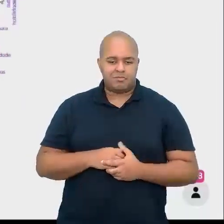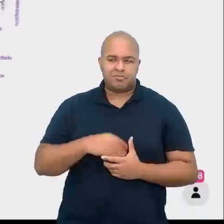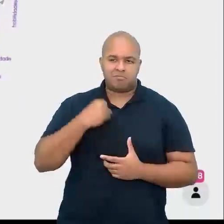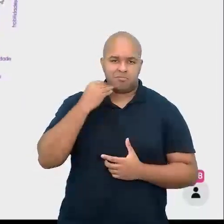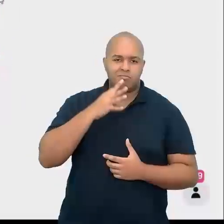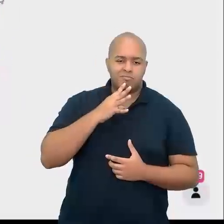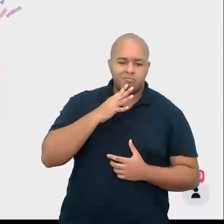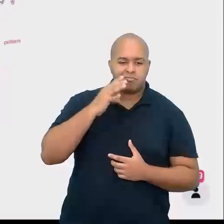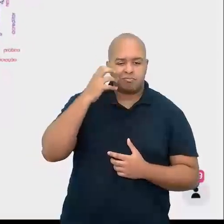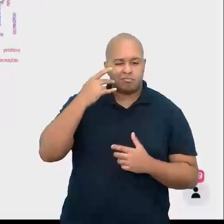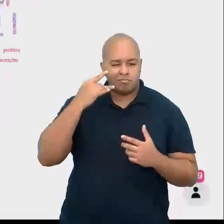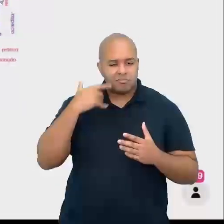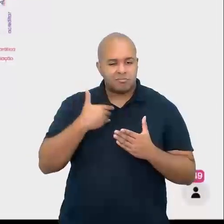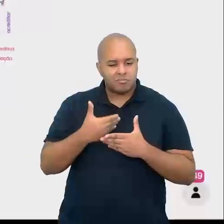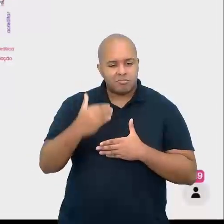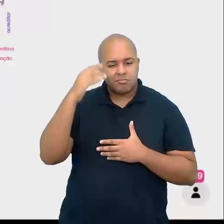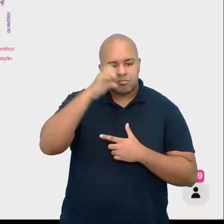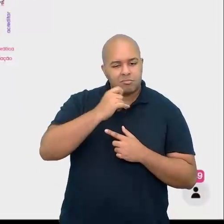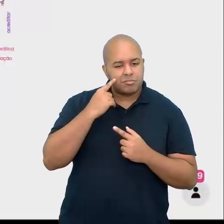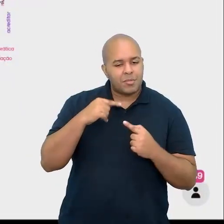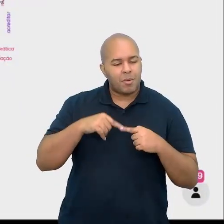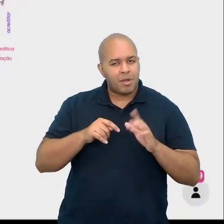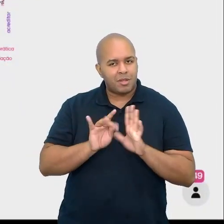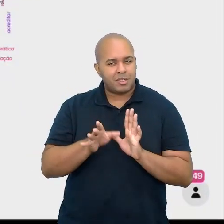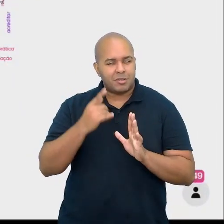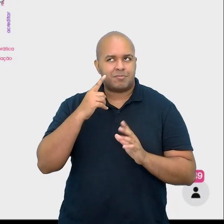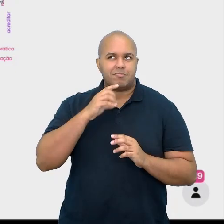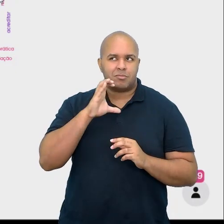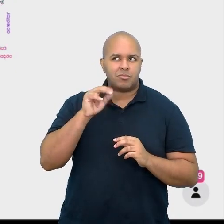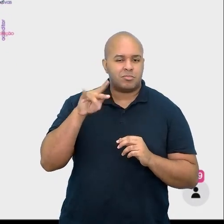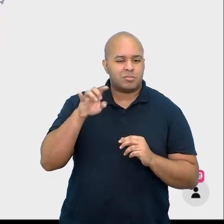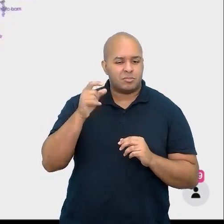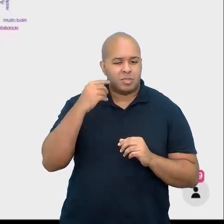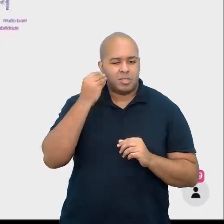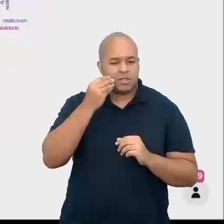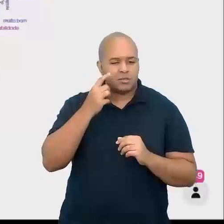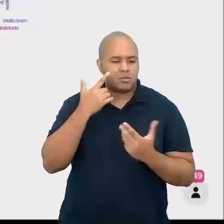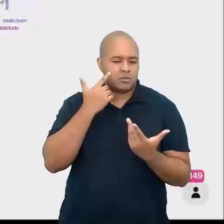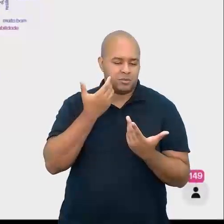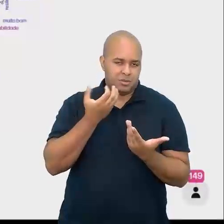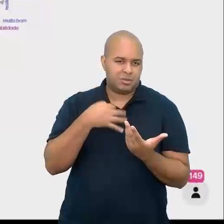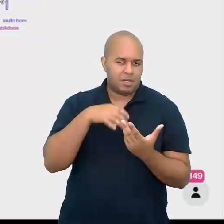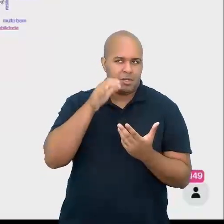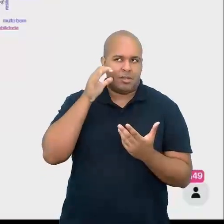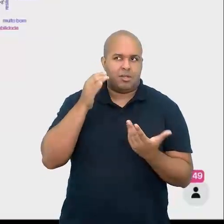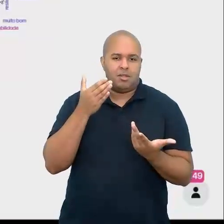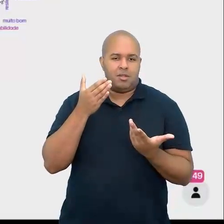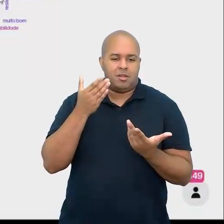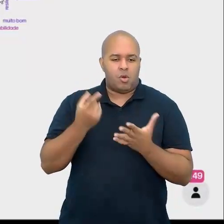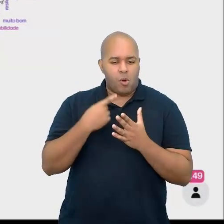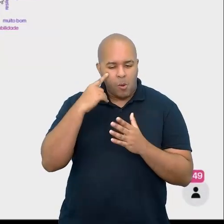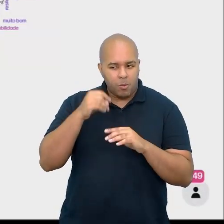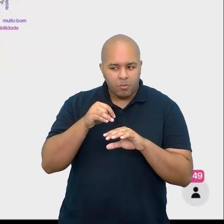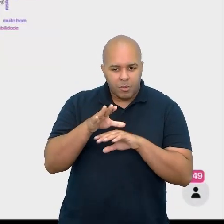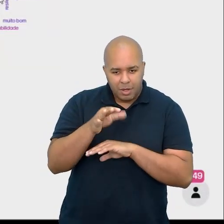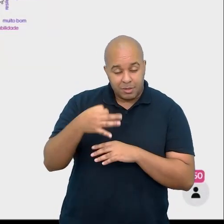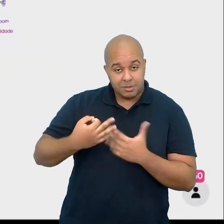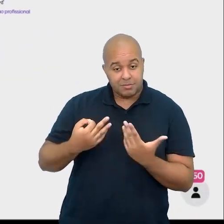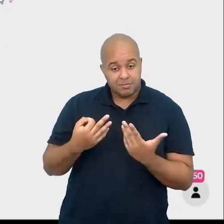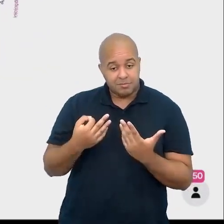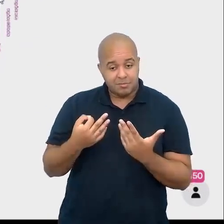o conhecimento desde o começo ficou bem Central ali bem presente né nessa compartilhamento